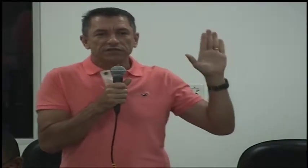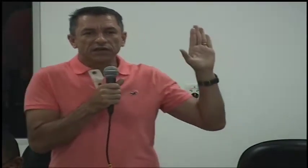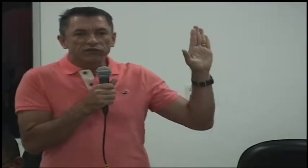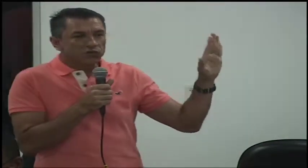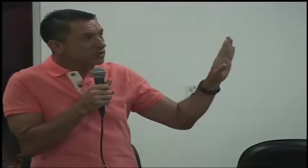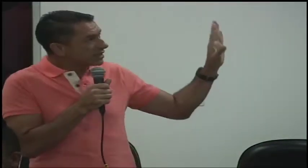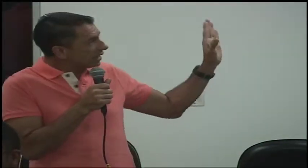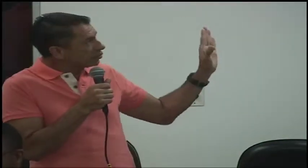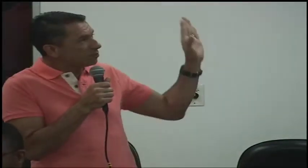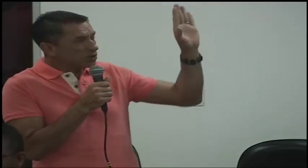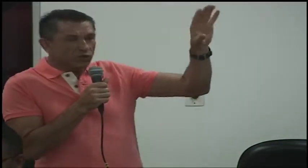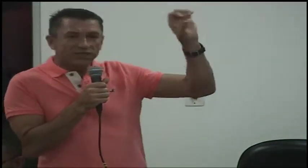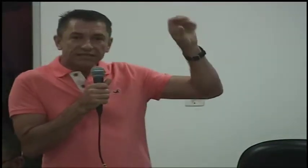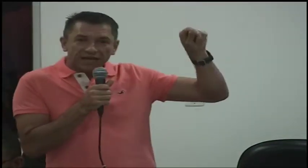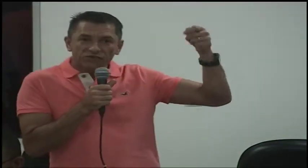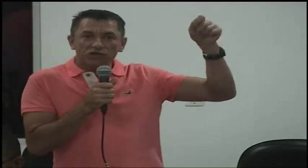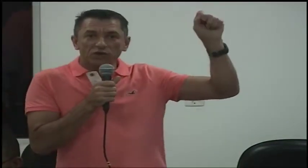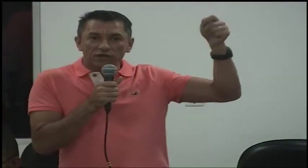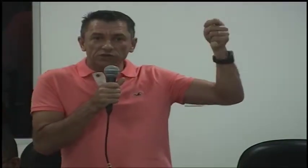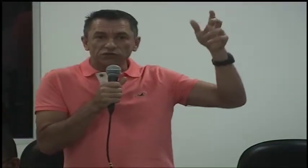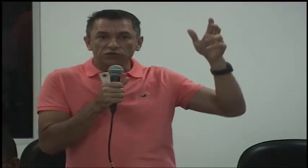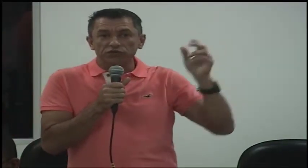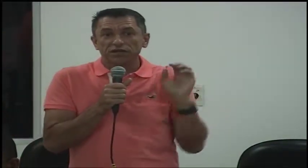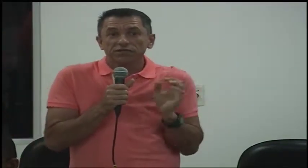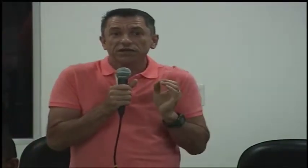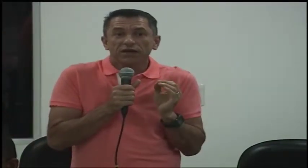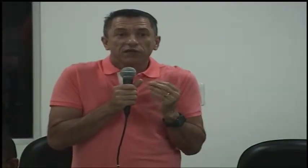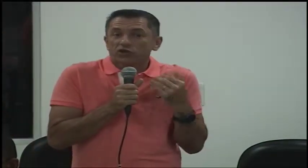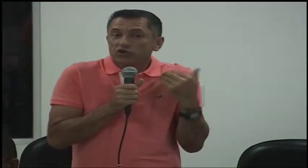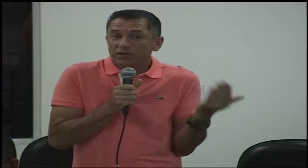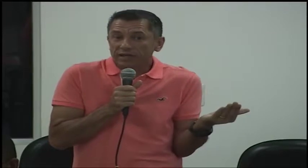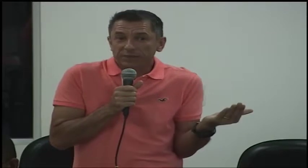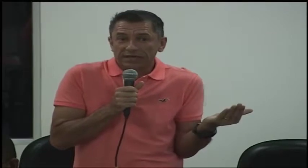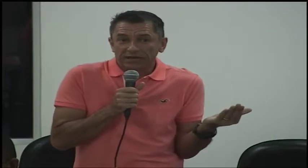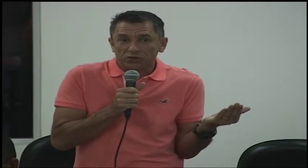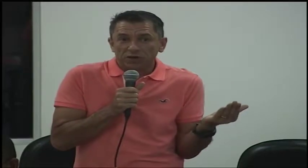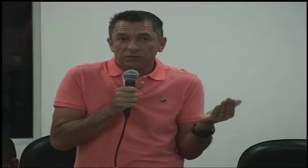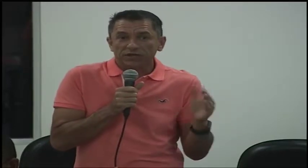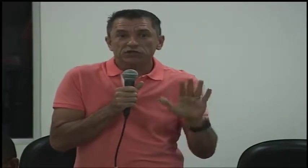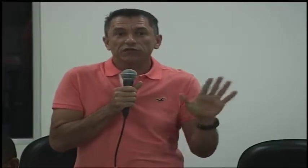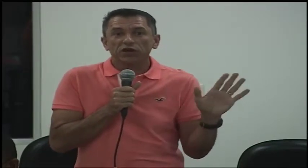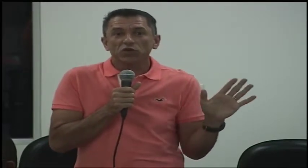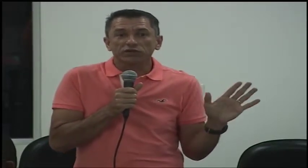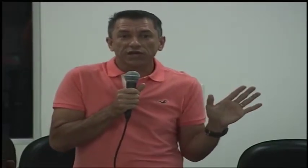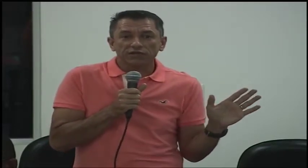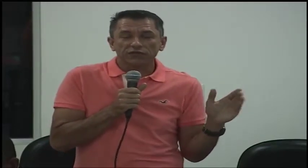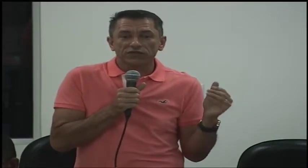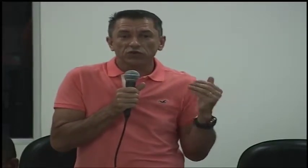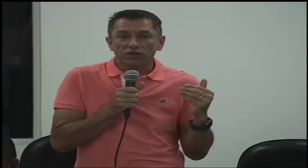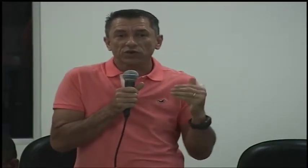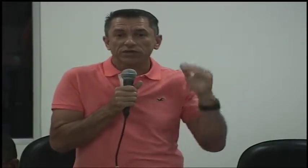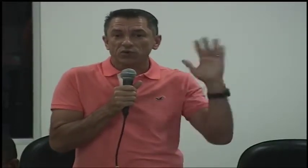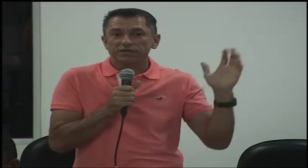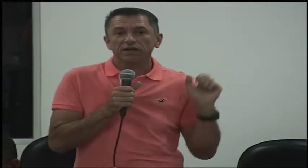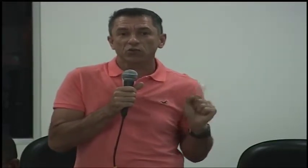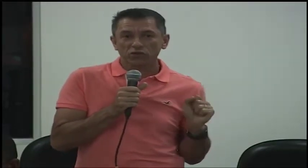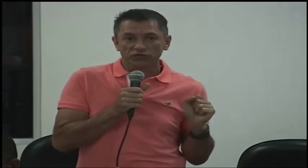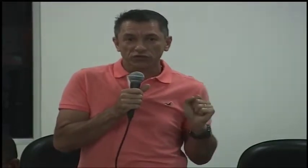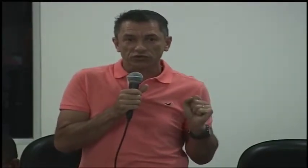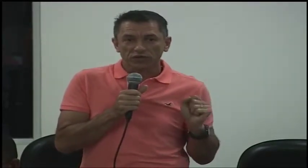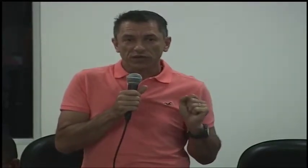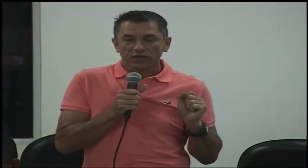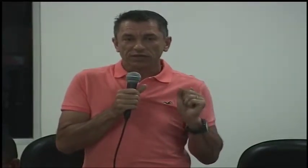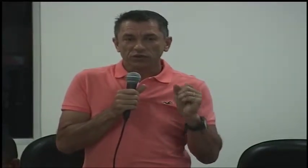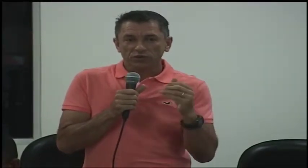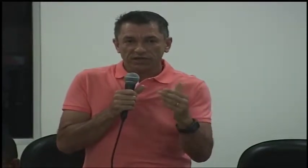vi, estavam em duas escadas, de um pós no outro, eles estavam enrolando os fios. Não sei se foi só naquele pedaço, mas eu já fiquei contente e falei assim, nossa, olha, começaram a arrumar os